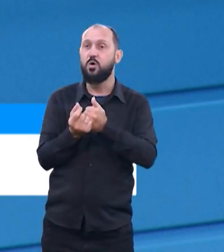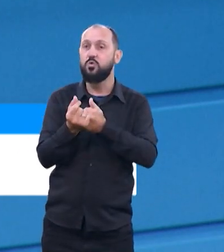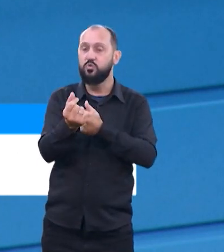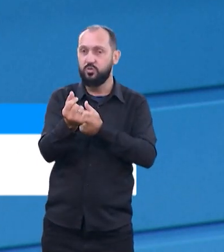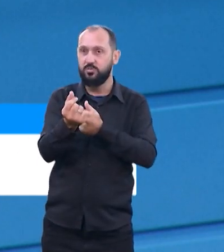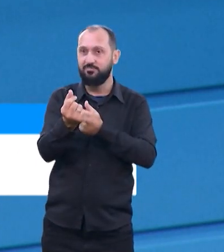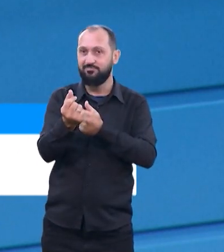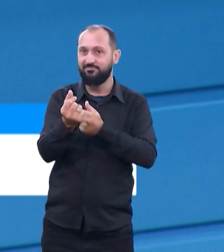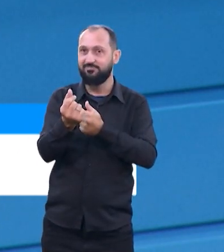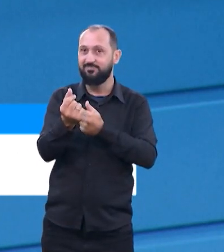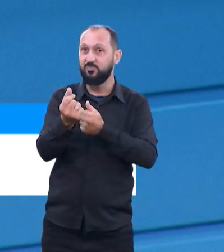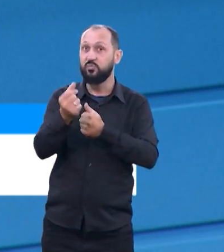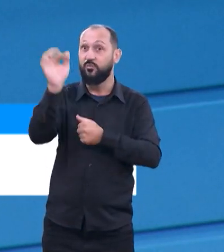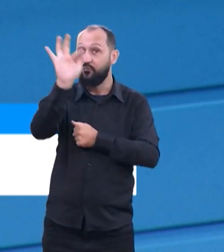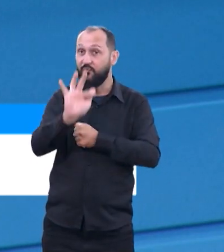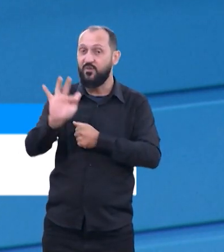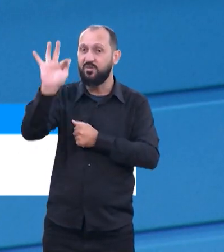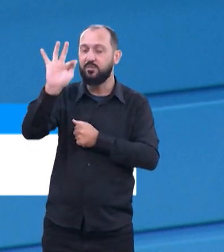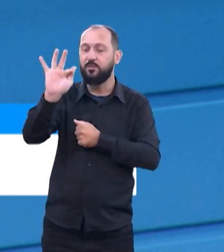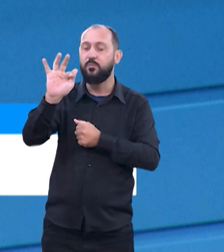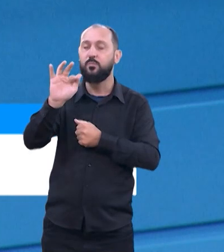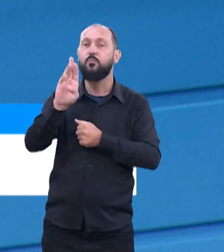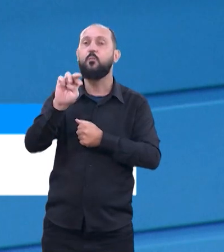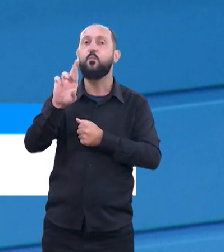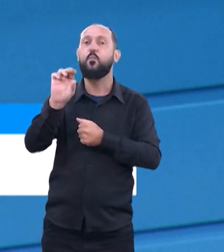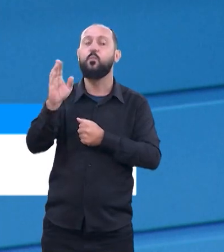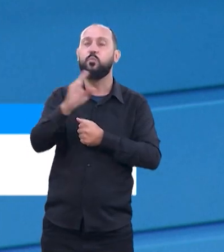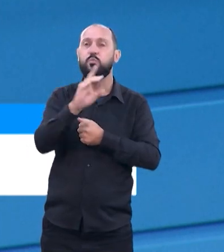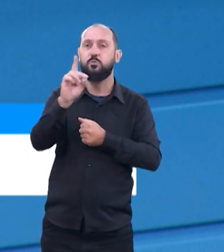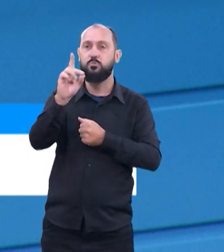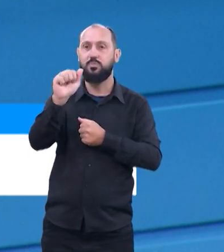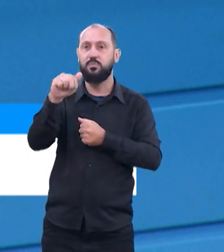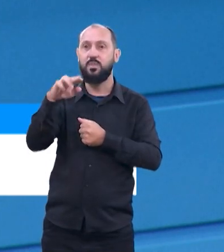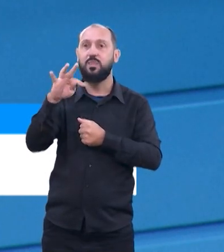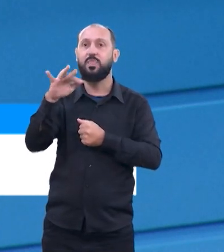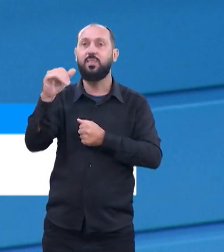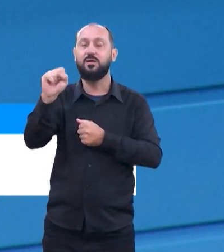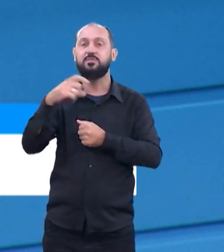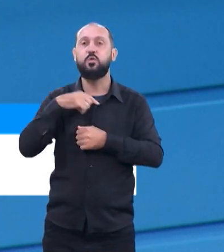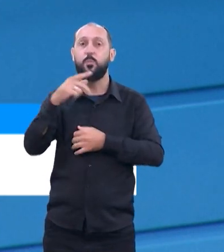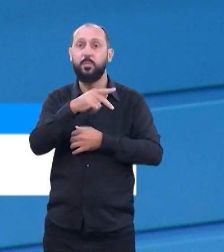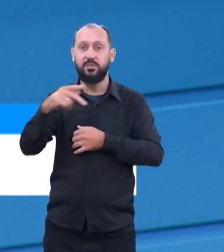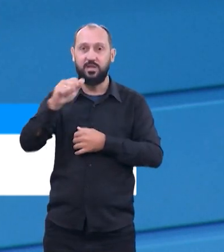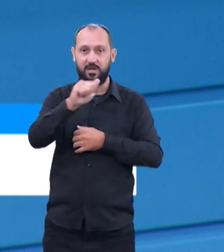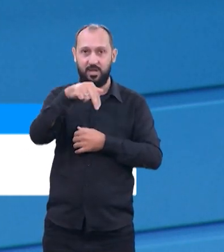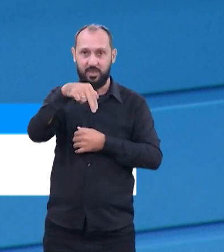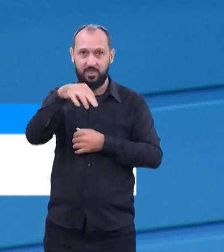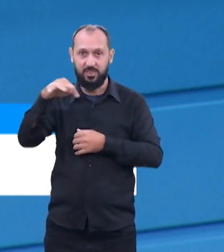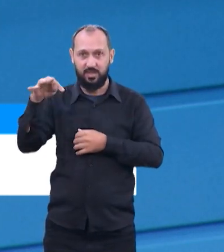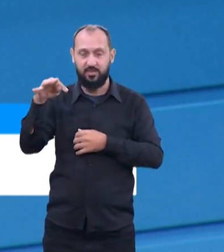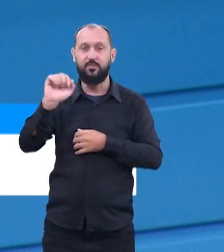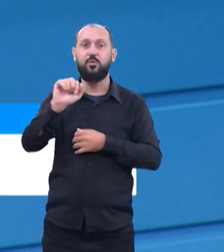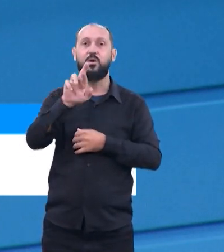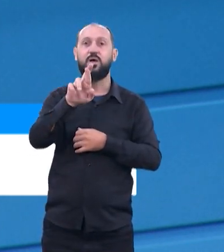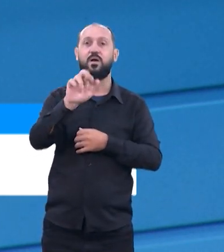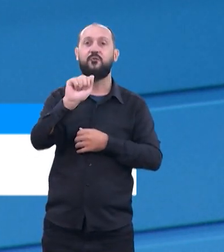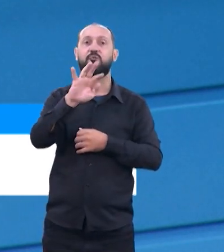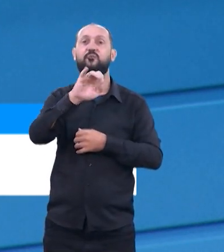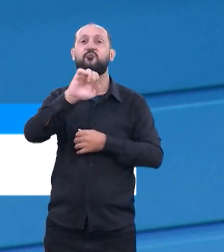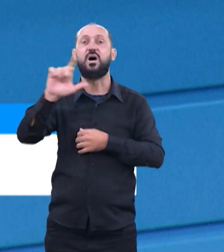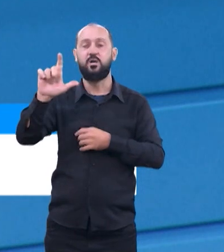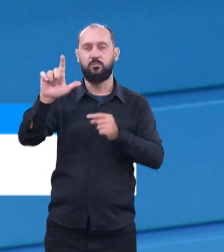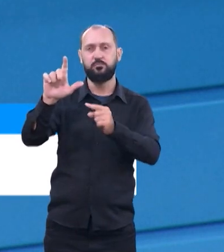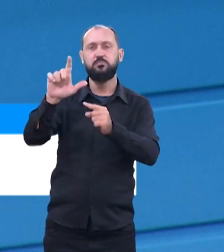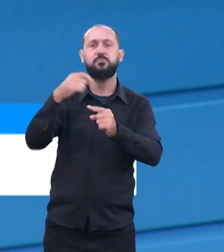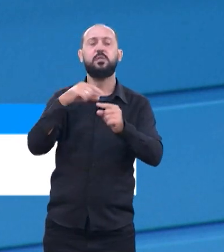do Tribunal de Contas da União, ministro Bruno Dantas, com cópia ao diretor-geral da Agência Nacional de Transportes Terrestres, a NTT, senhor